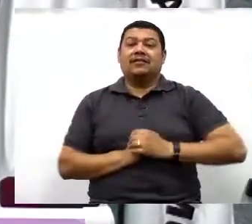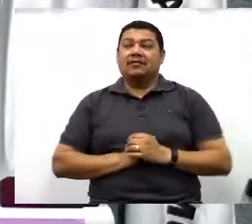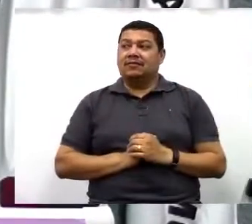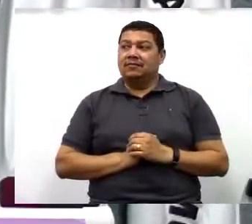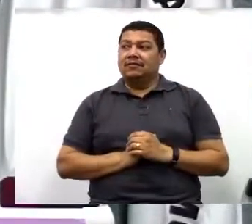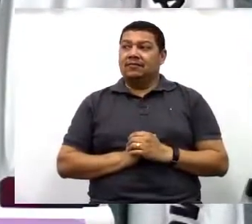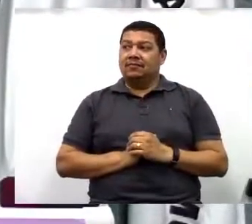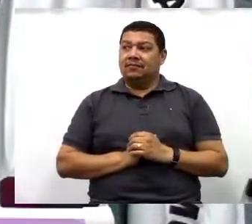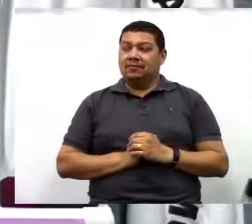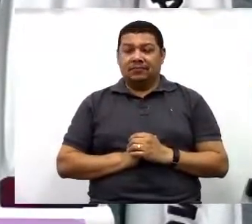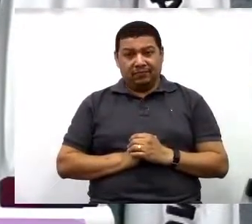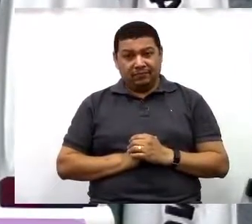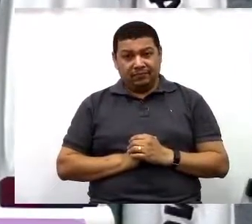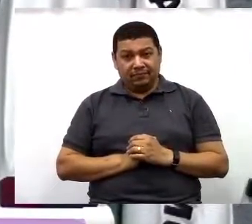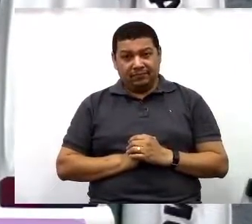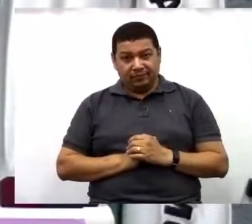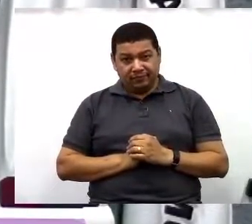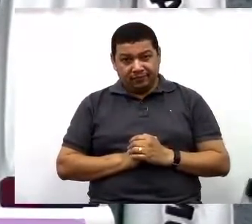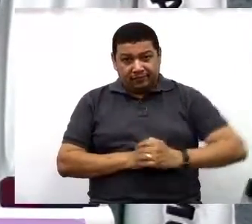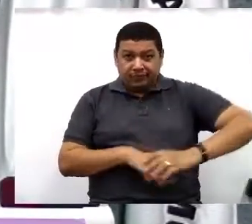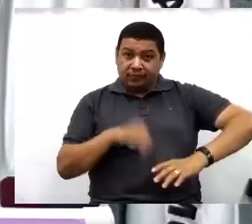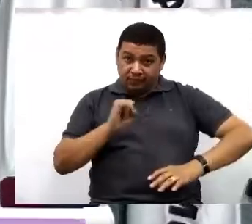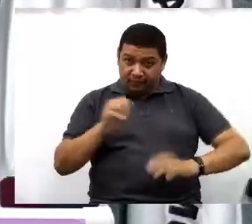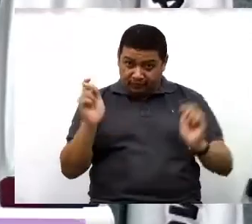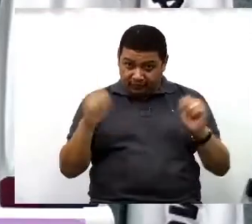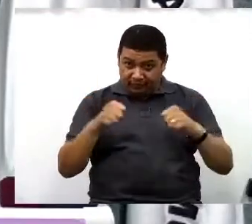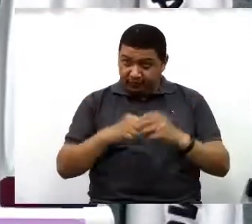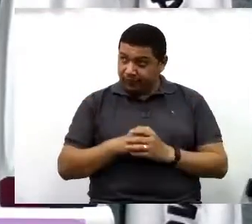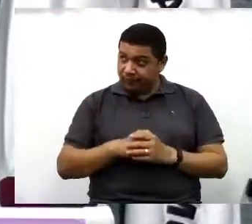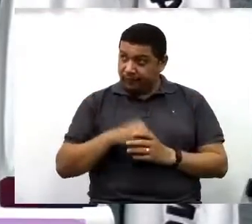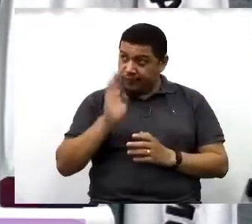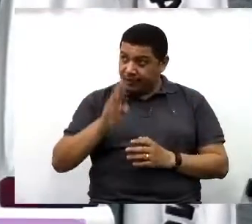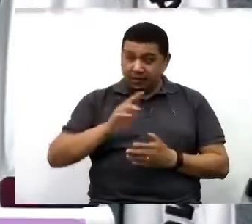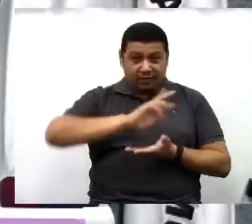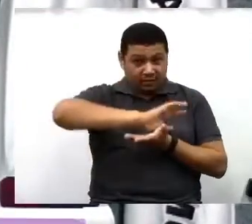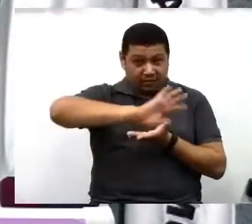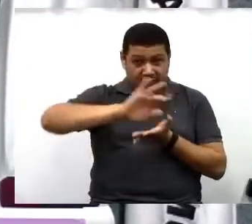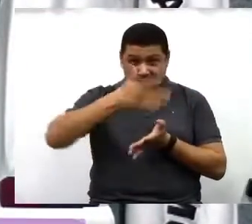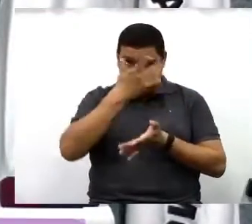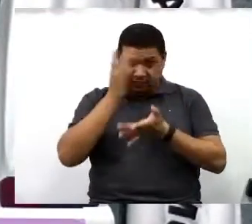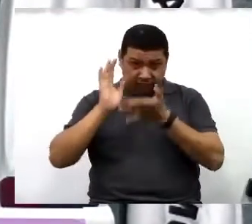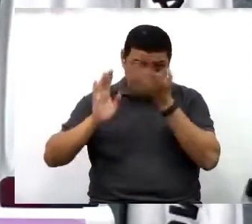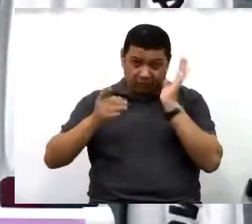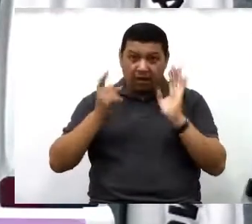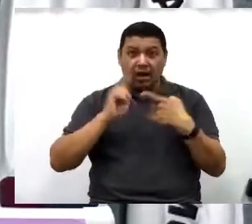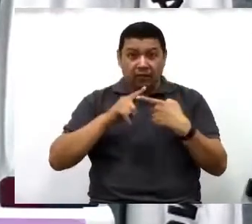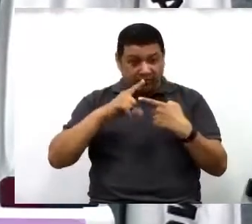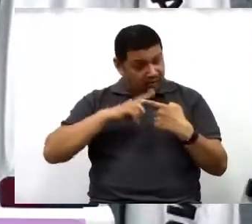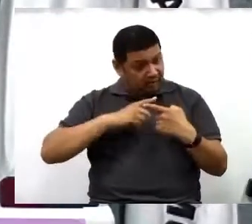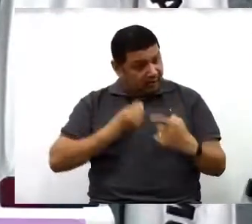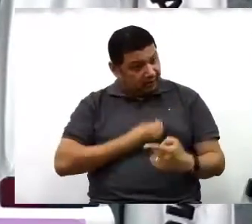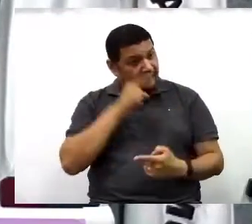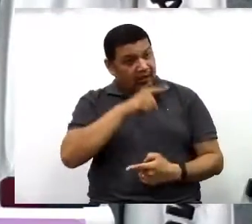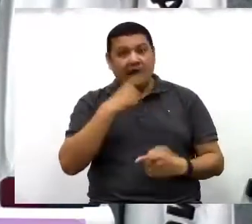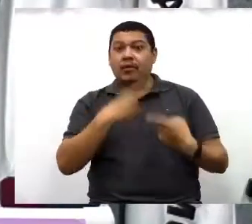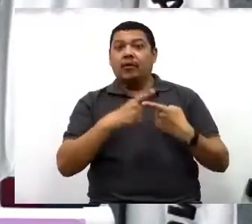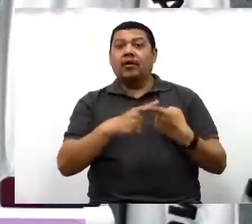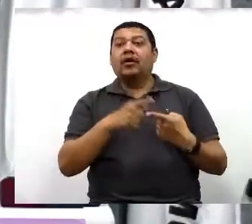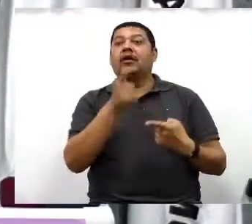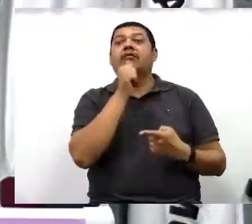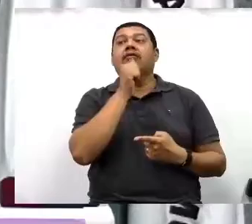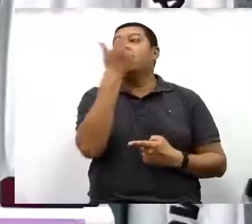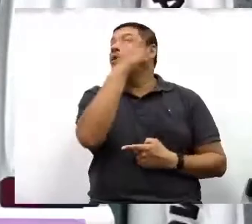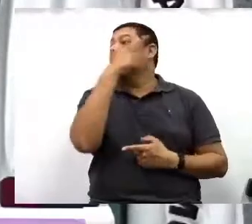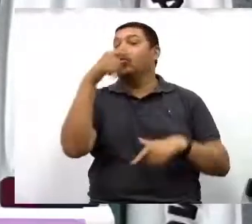Se é algo inesperável, que muitas pessoas estão lá naquele lugar porque não tem hoje um